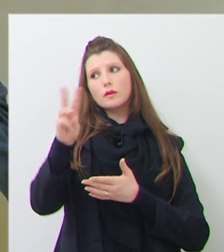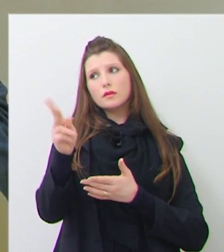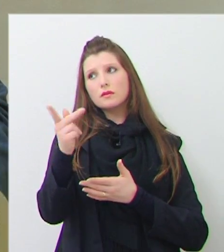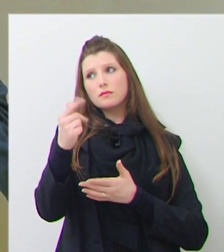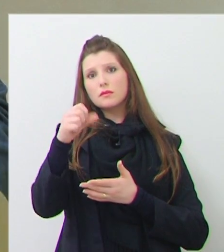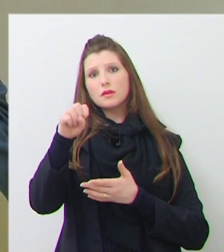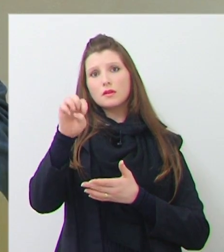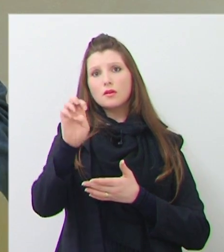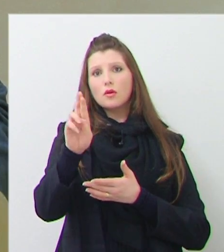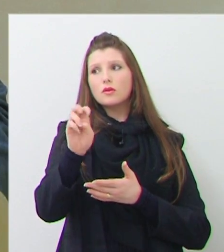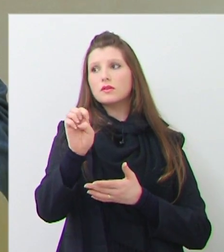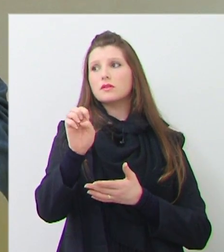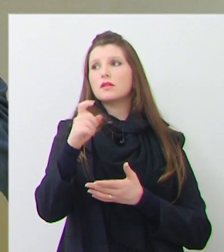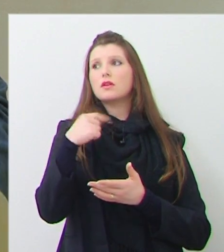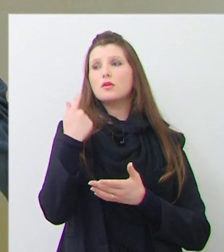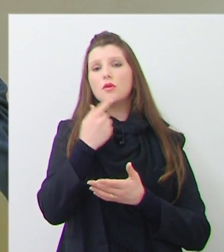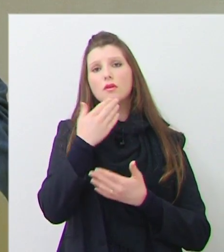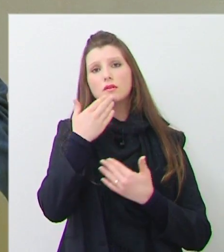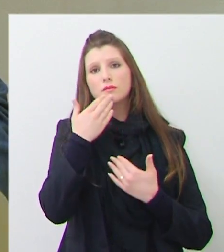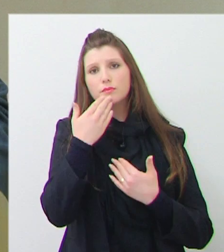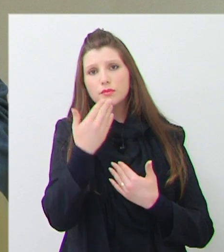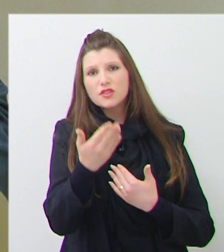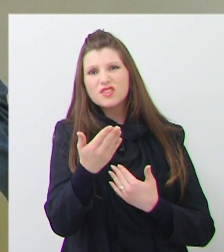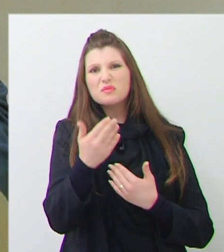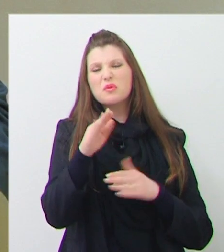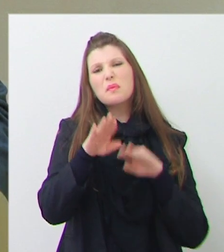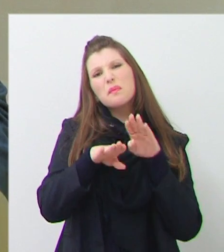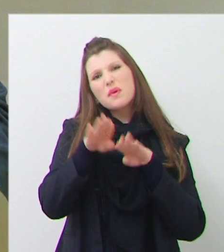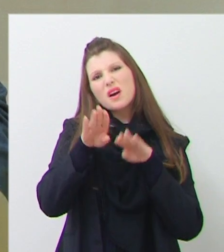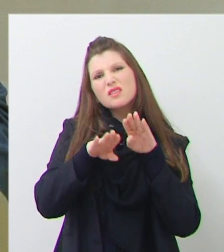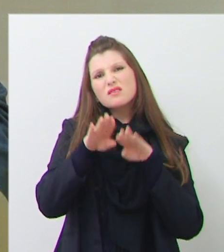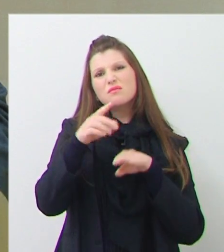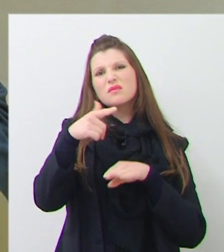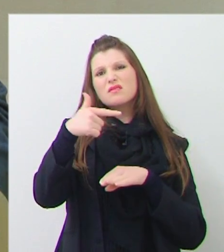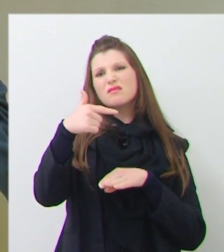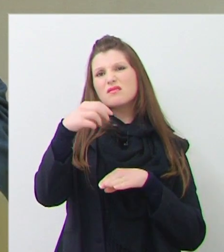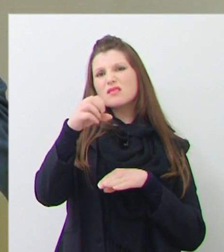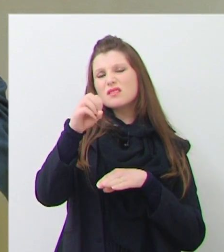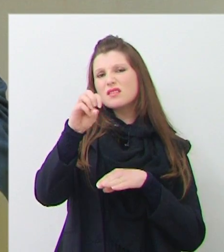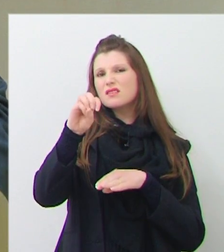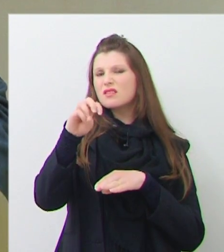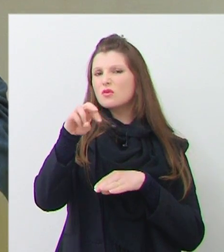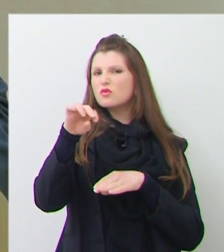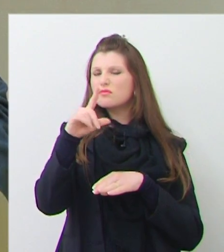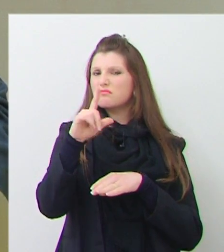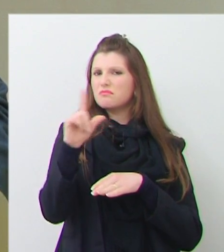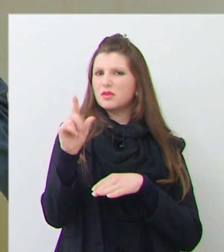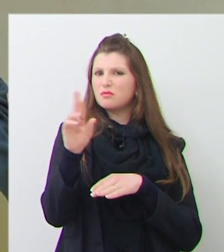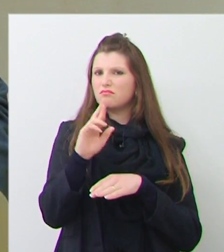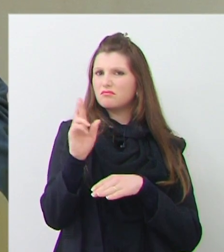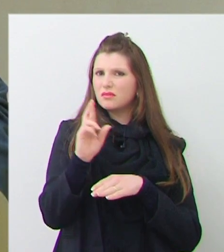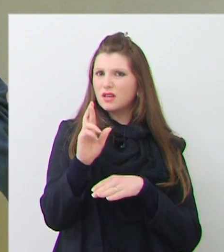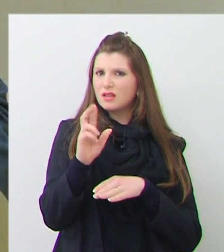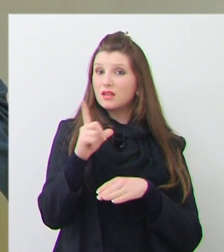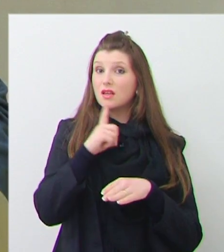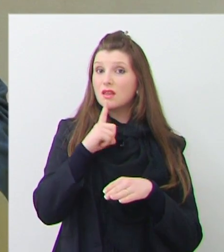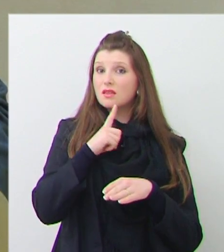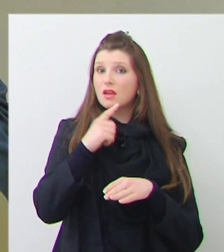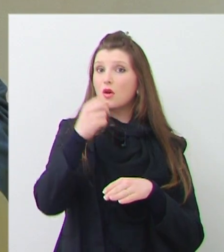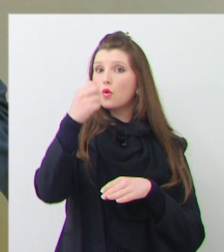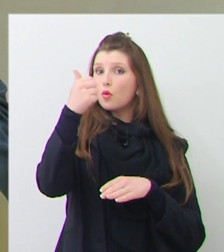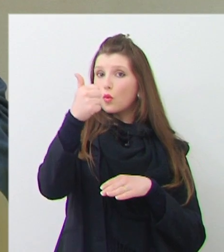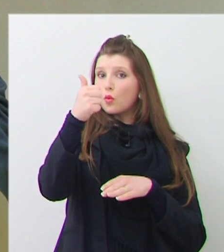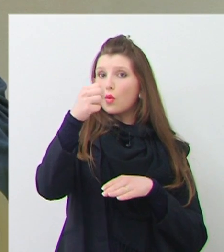o desempenho que ele tinha feito. Dava em torno de 700 mil de empenho. E teria na conta 1 milhão e